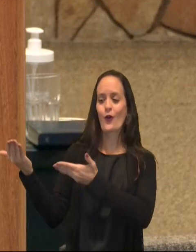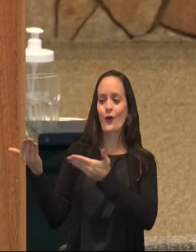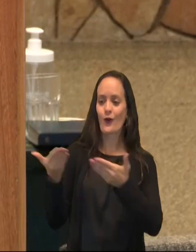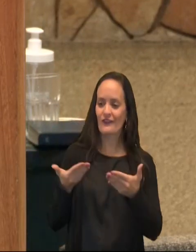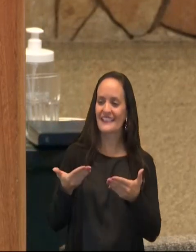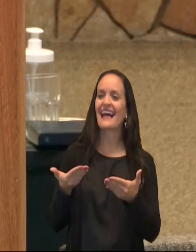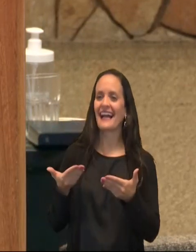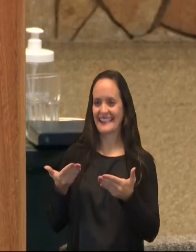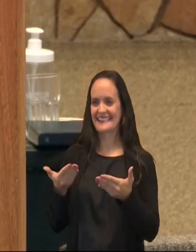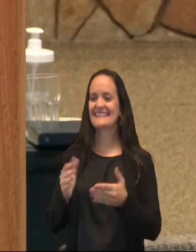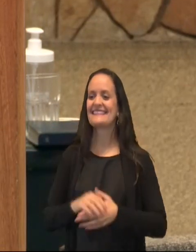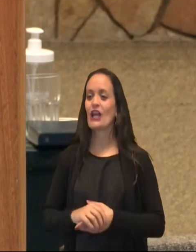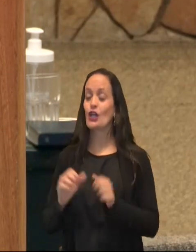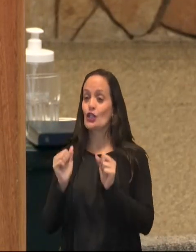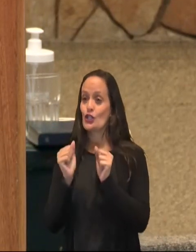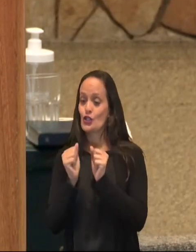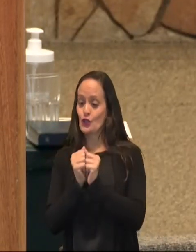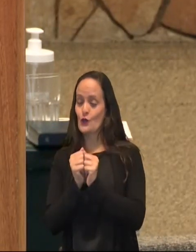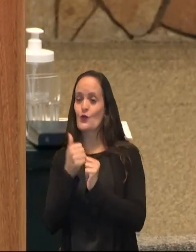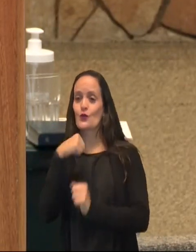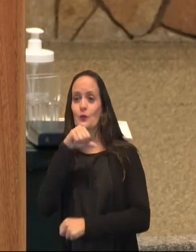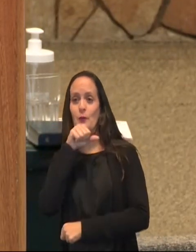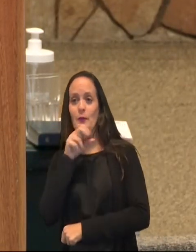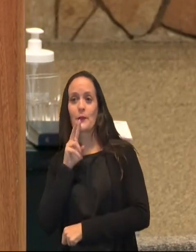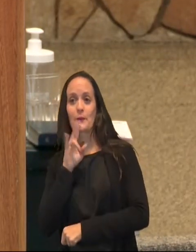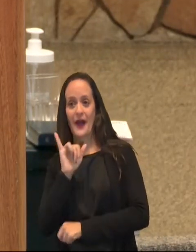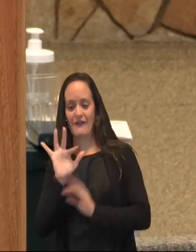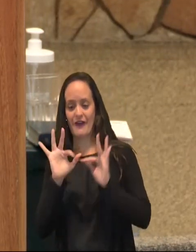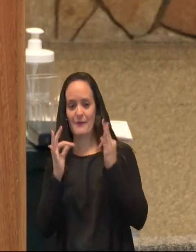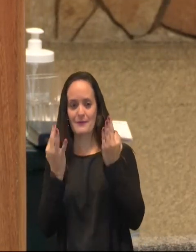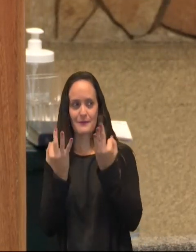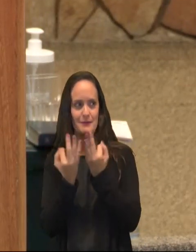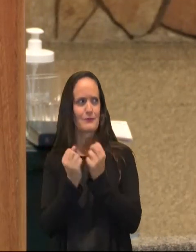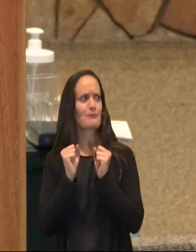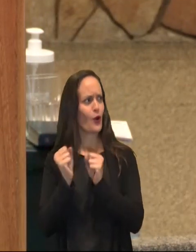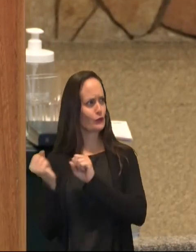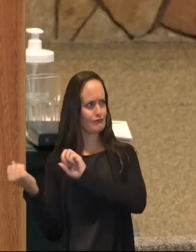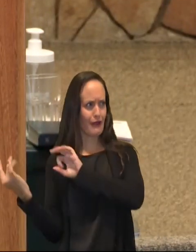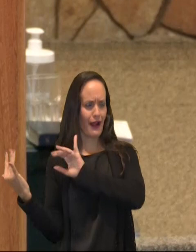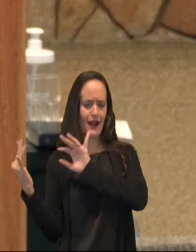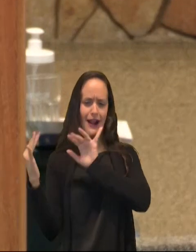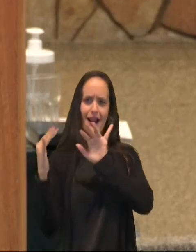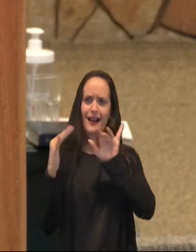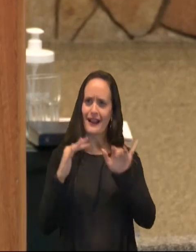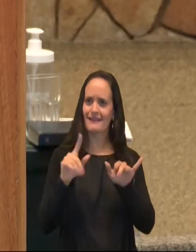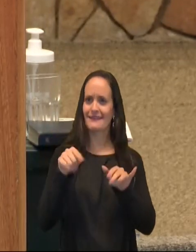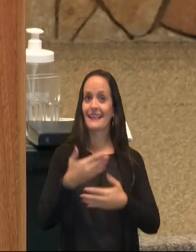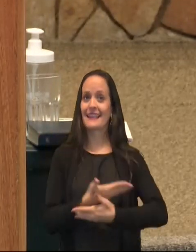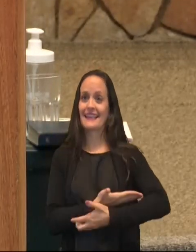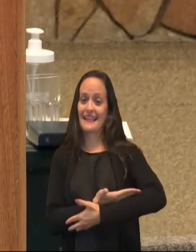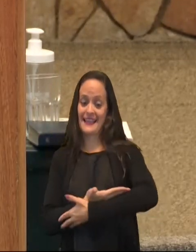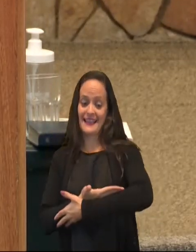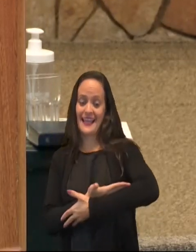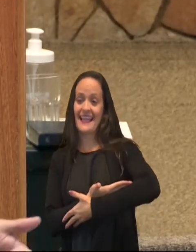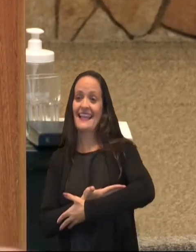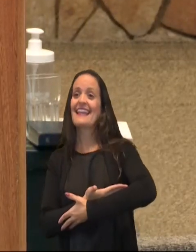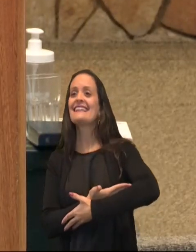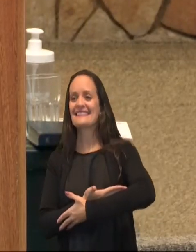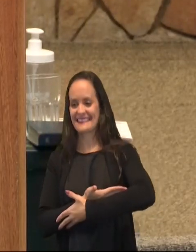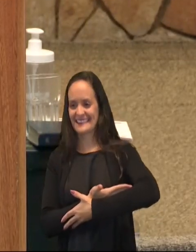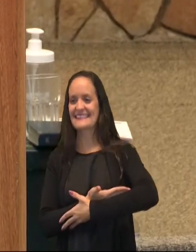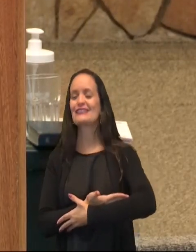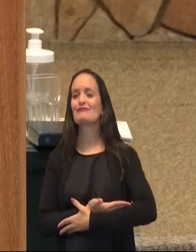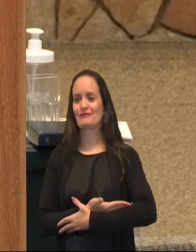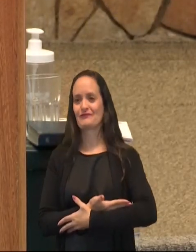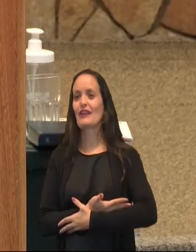Bento, juntamente com seus pais e familiares, todos podem vir aqui. Ao meu lado aqui ficarão os